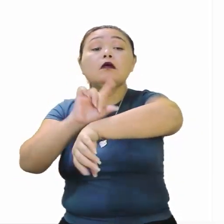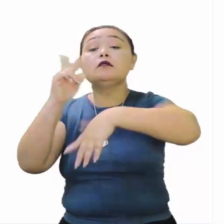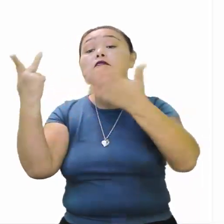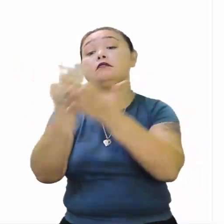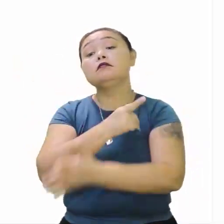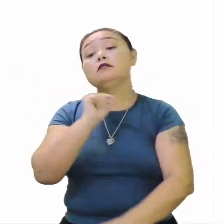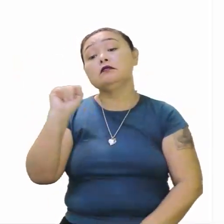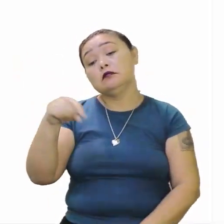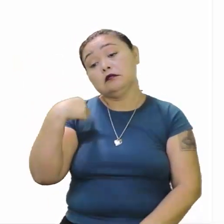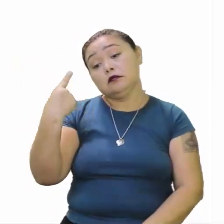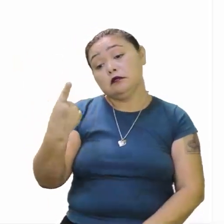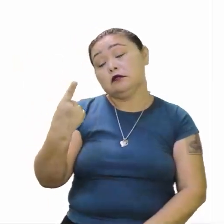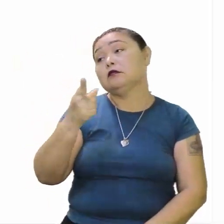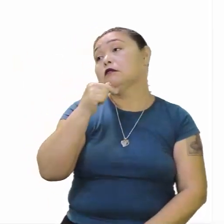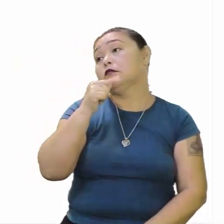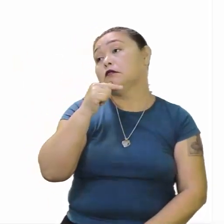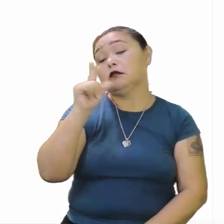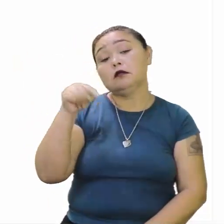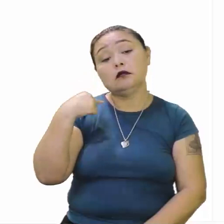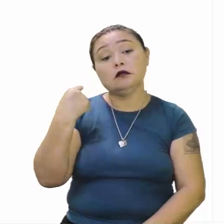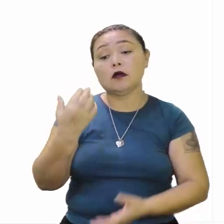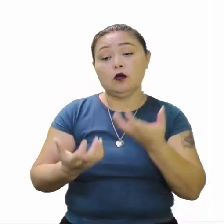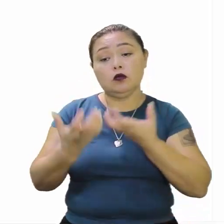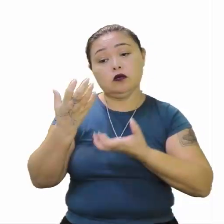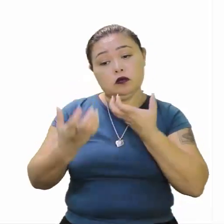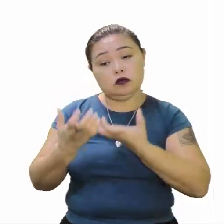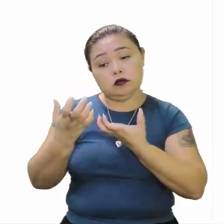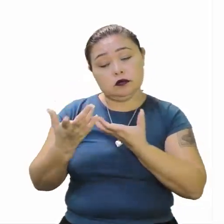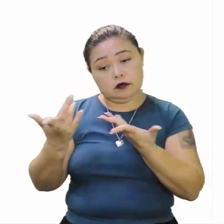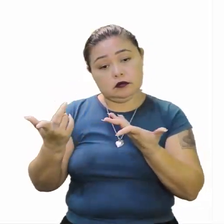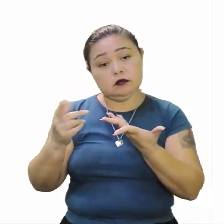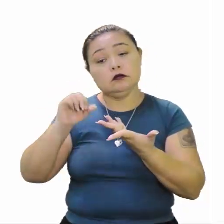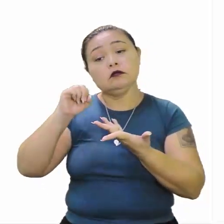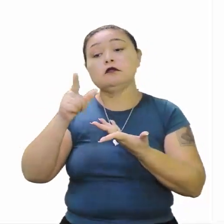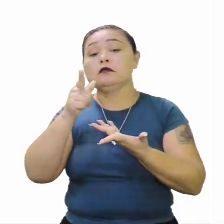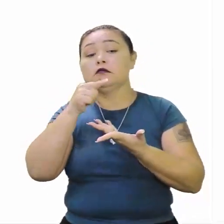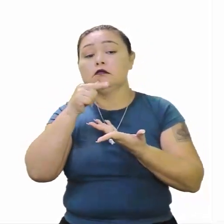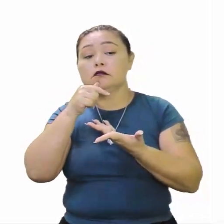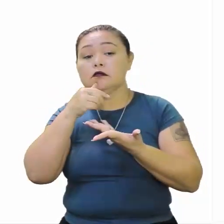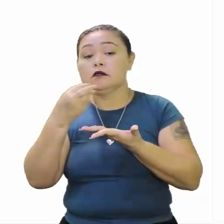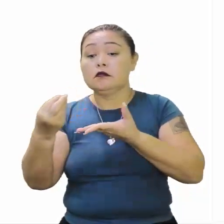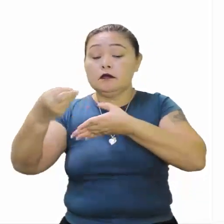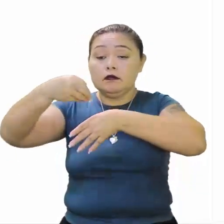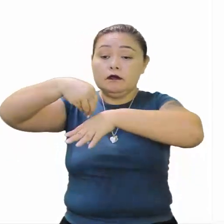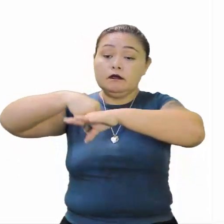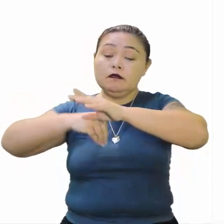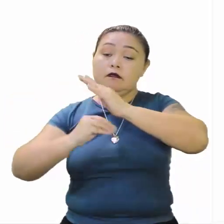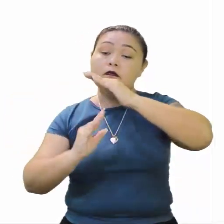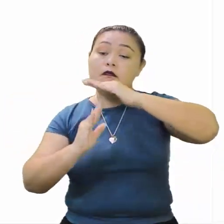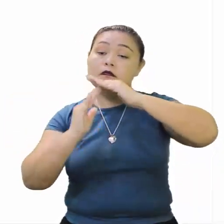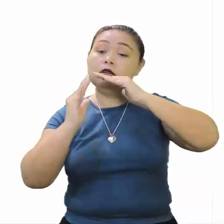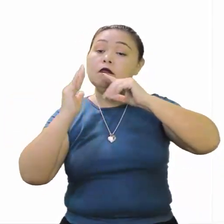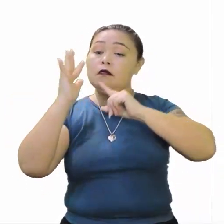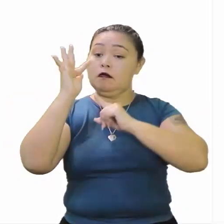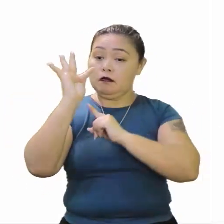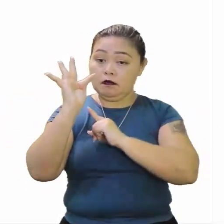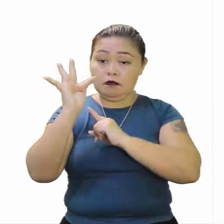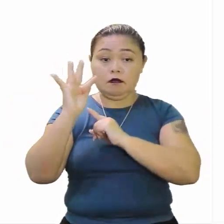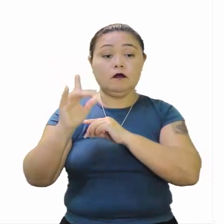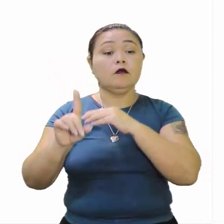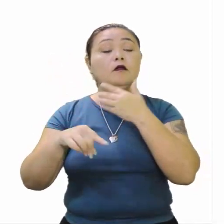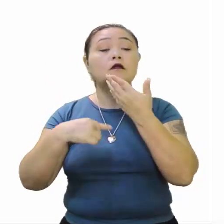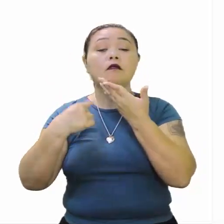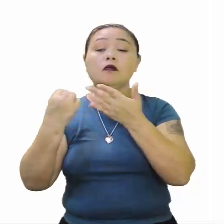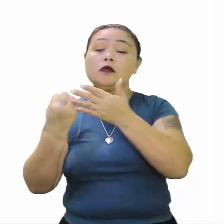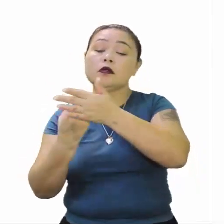Será que a água ferveu? Será que a água entrou em fusão?